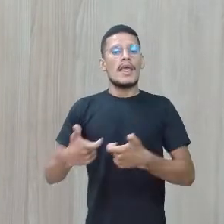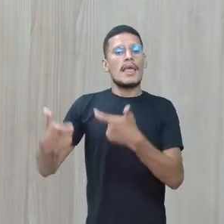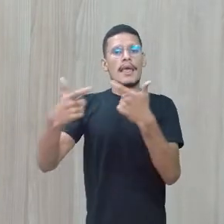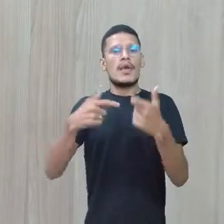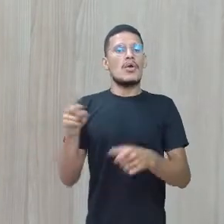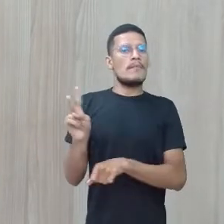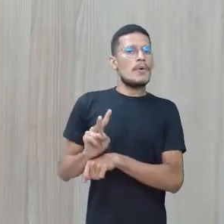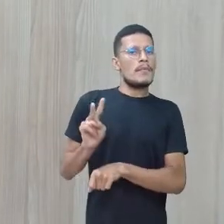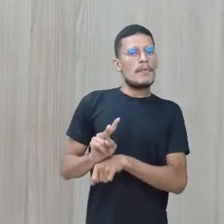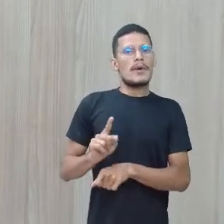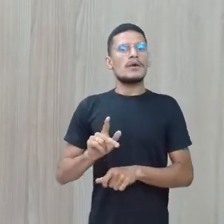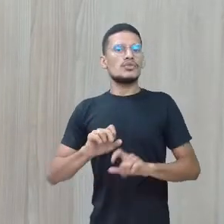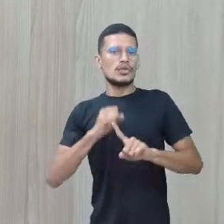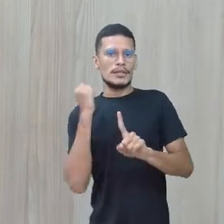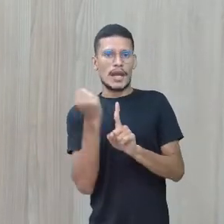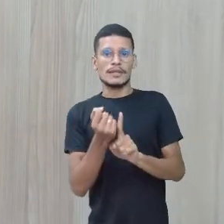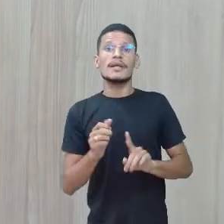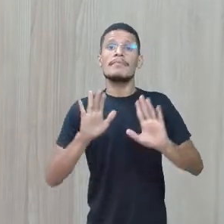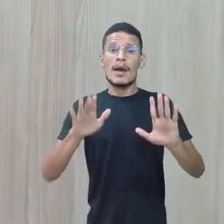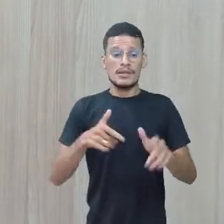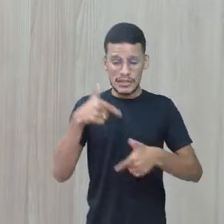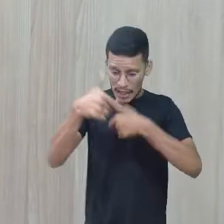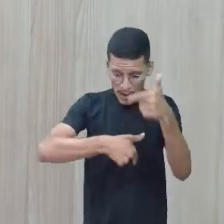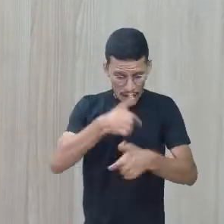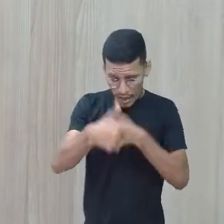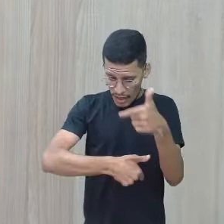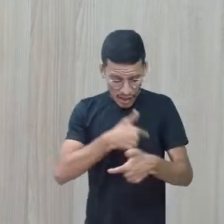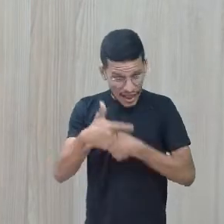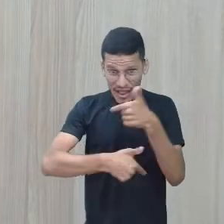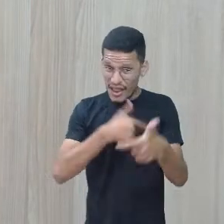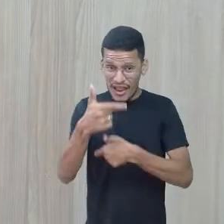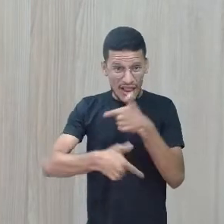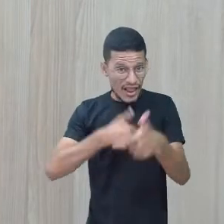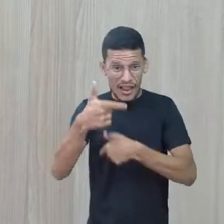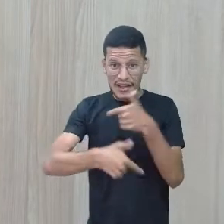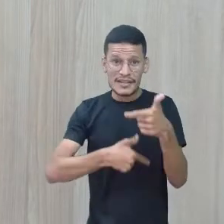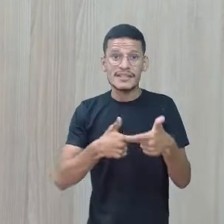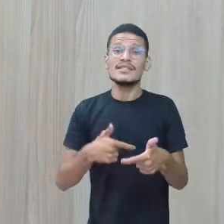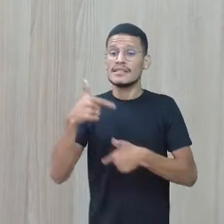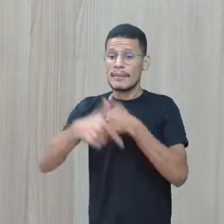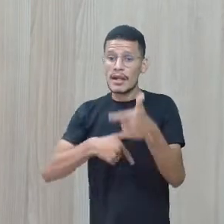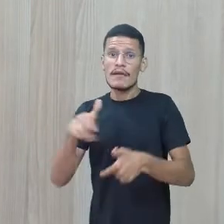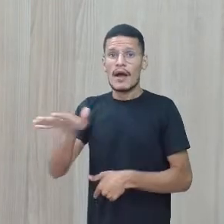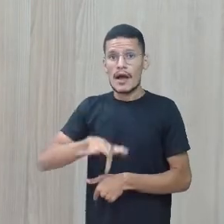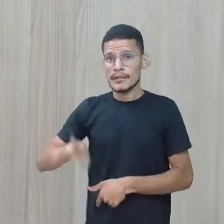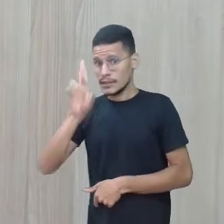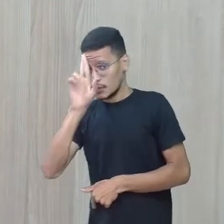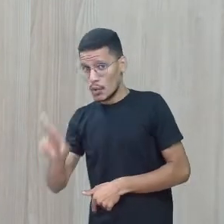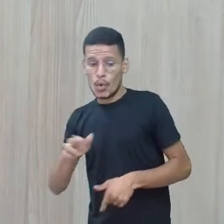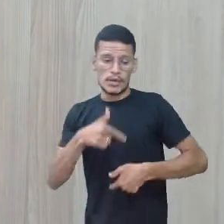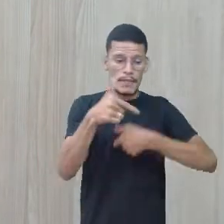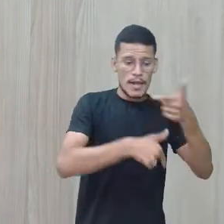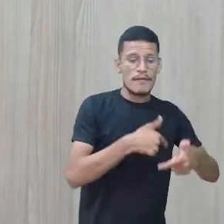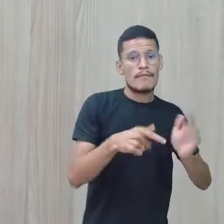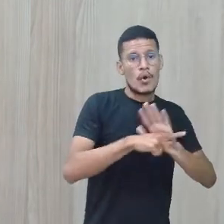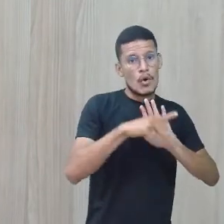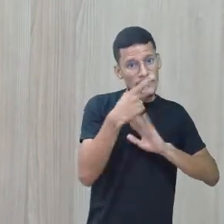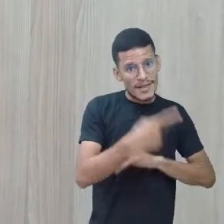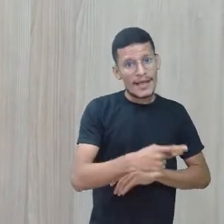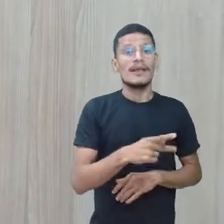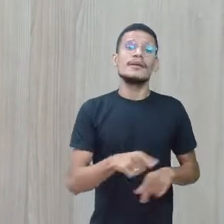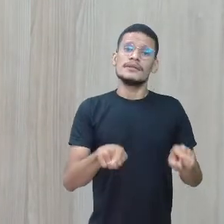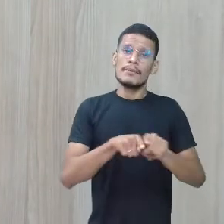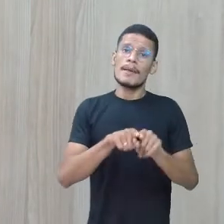aquela sociedade, ficava para os servos sustentar tudo, né? Trabalhar, ainda trabalhar na terra do Senhor e em suas terras e ainda tinha que pagar esses tantos